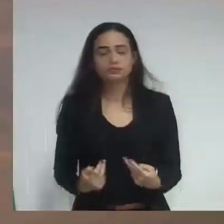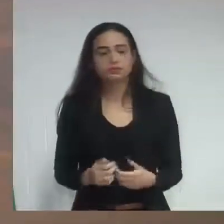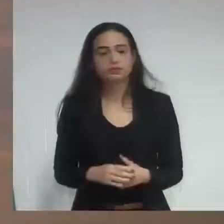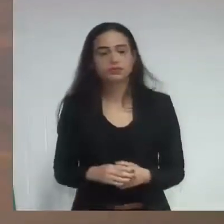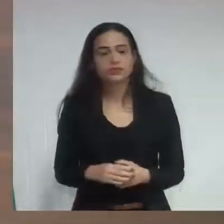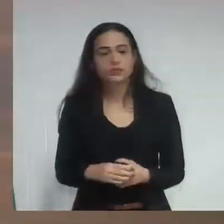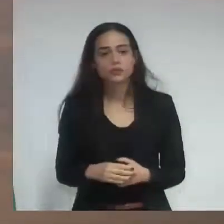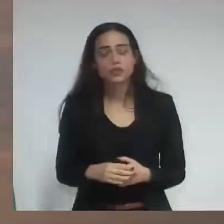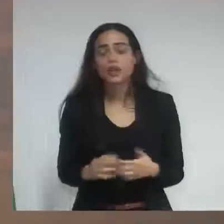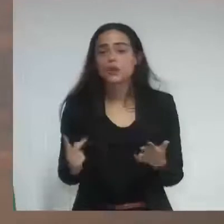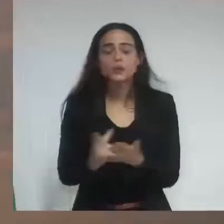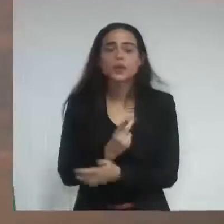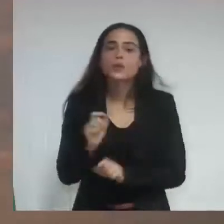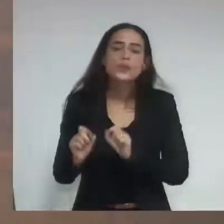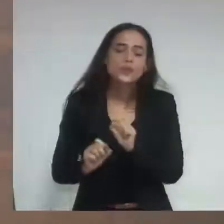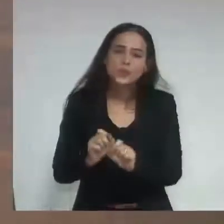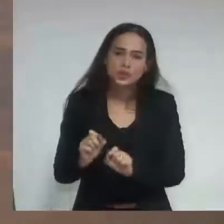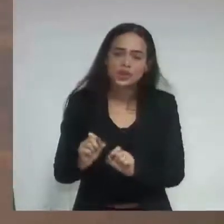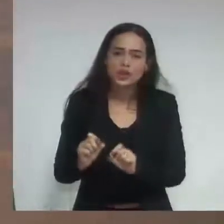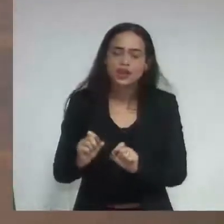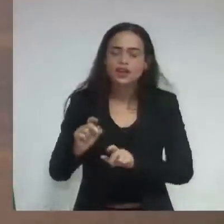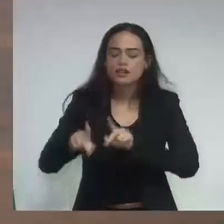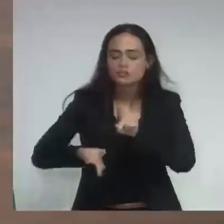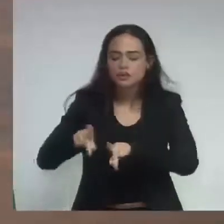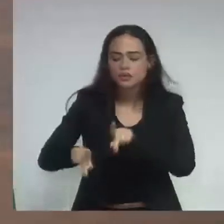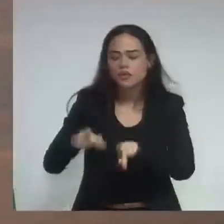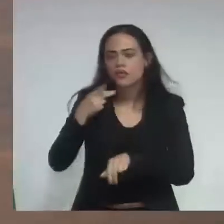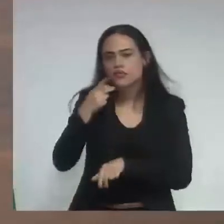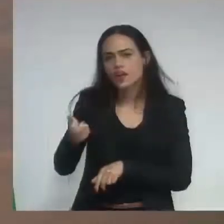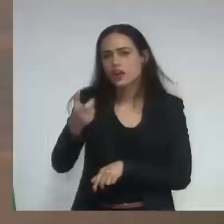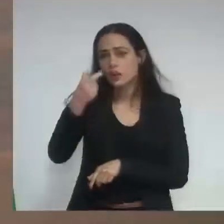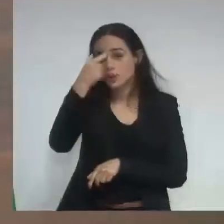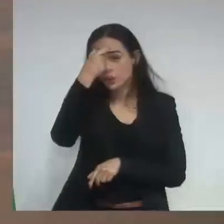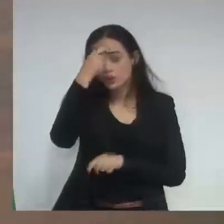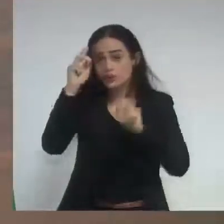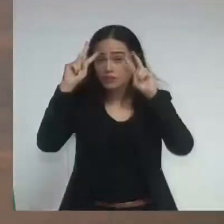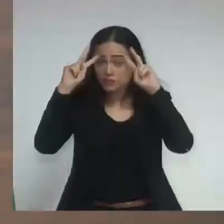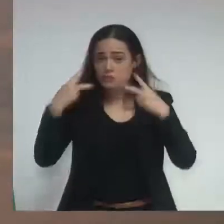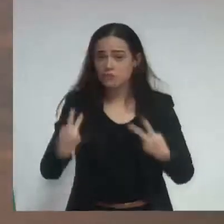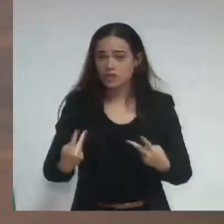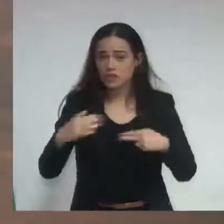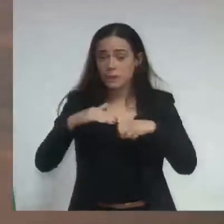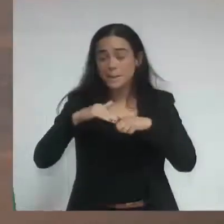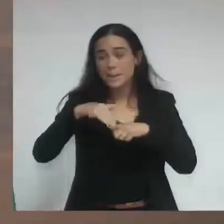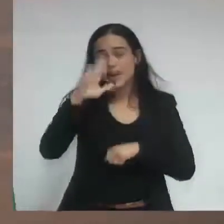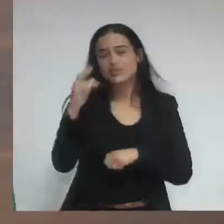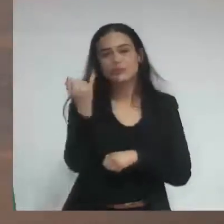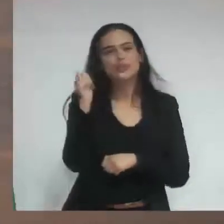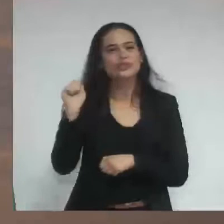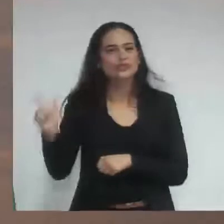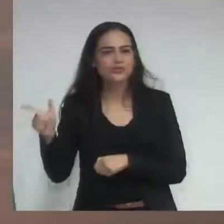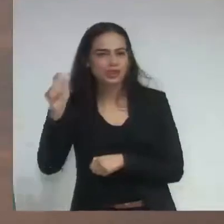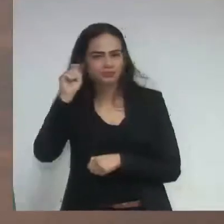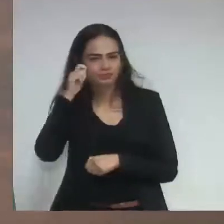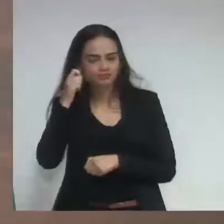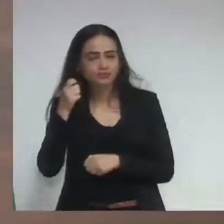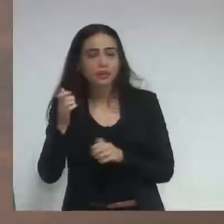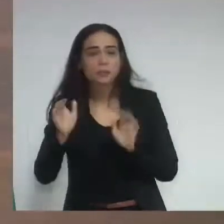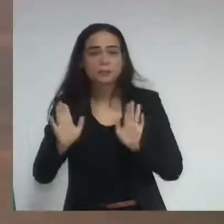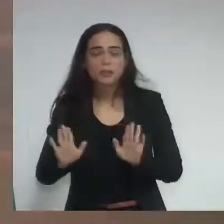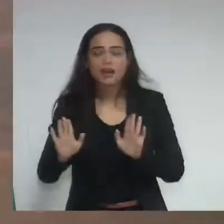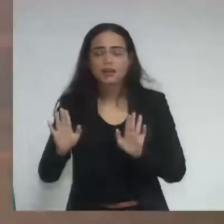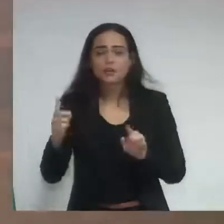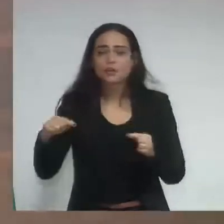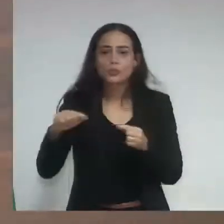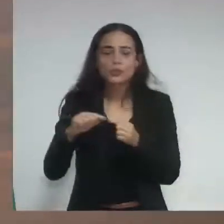O problema é que é o seguinte: as pessoas falam em falar em consciência humana, mas a realidade objetiva ela